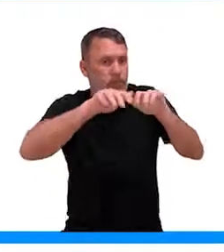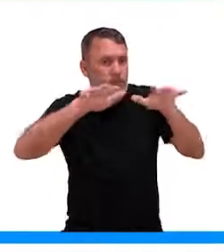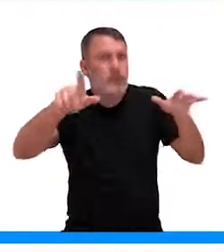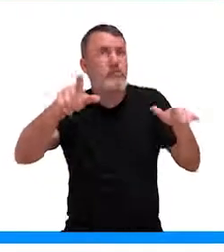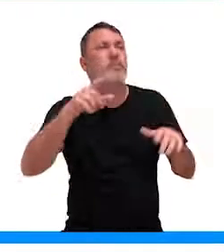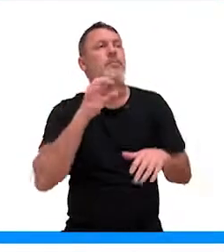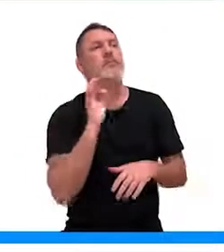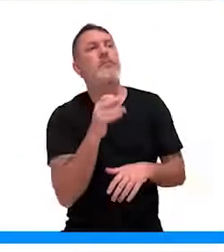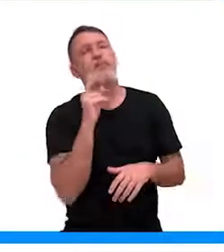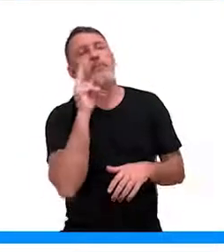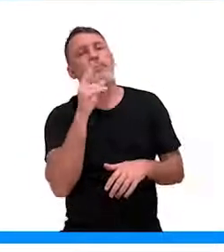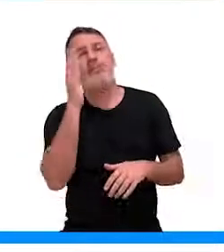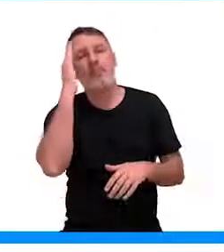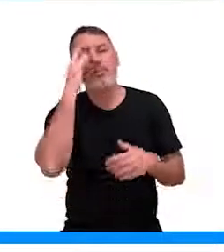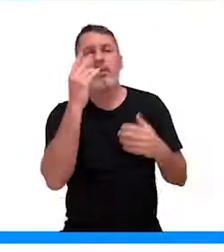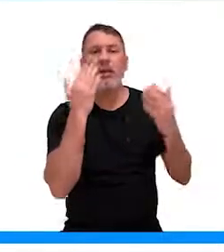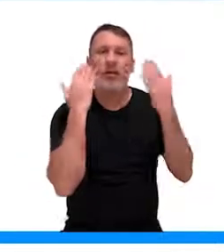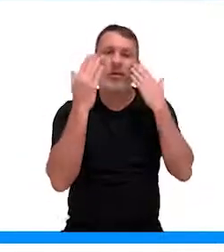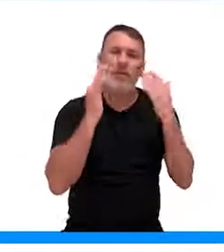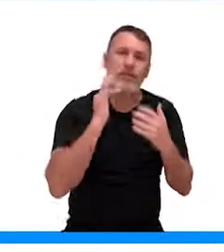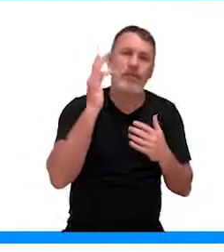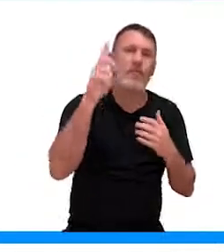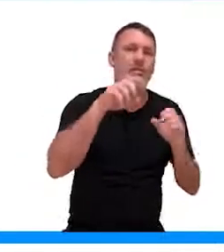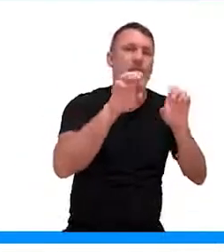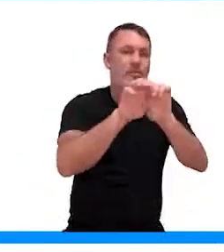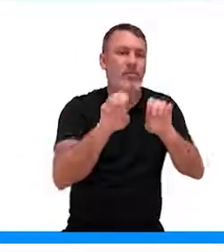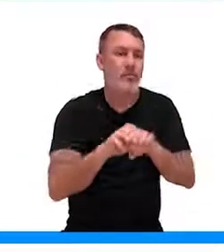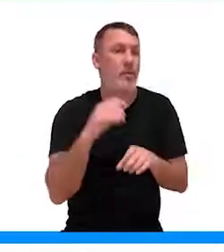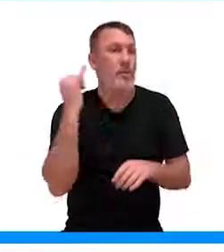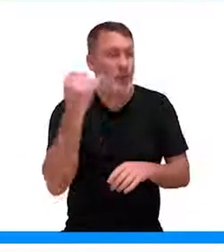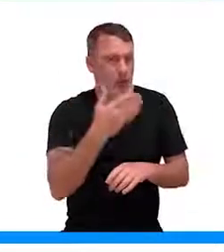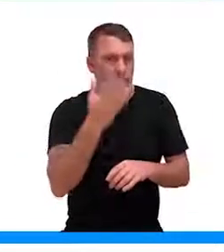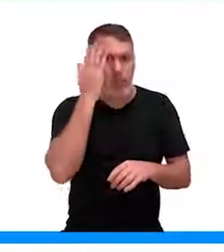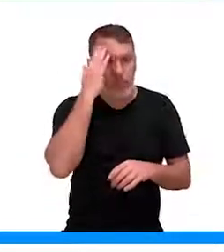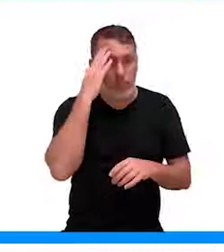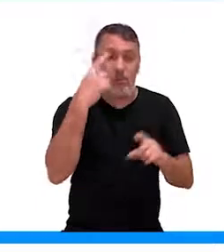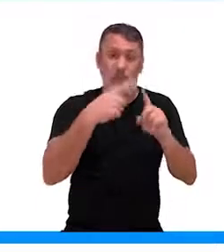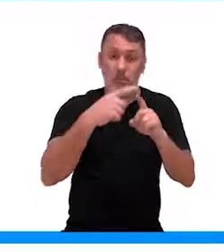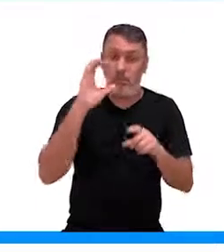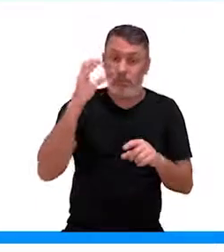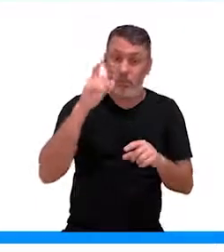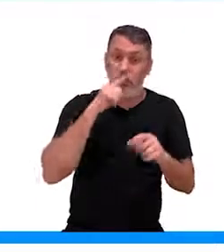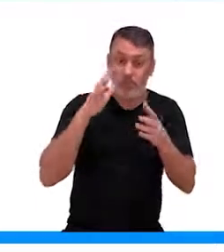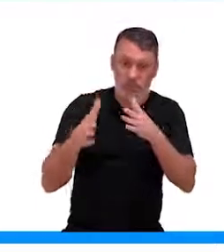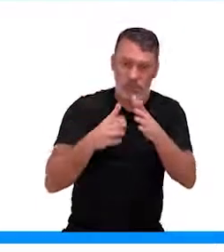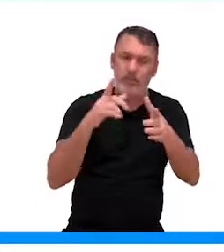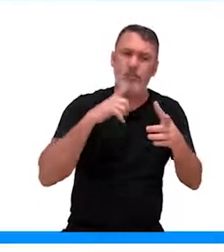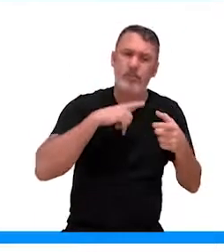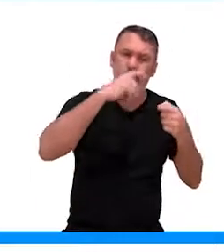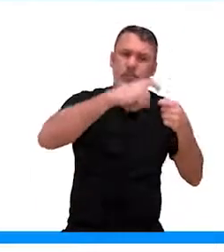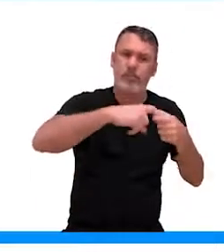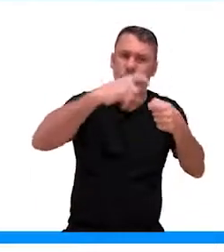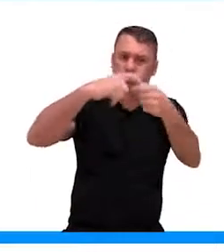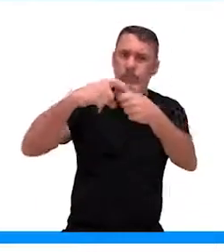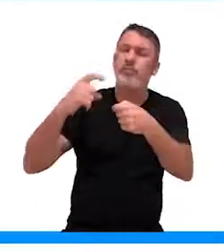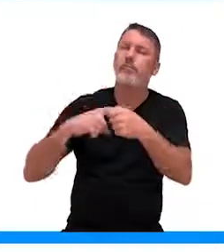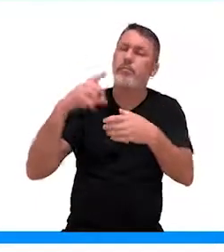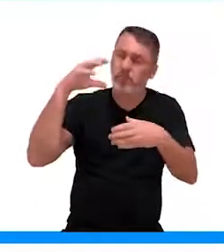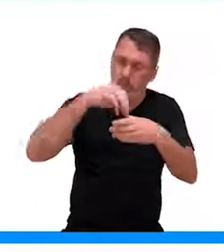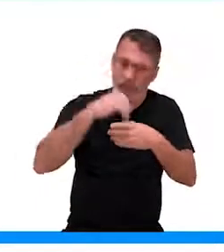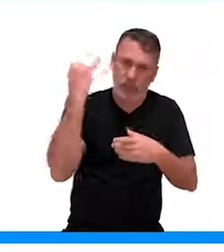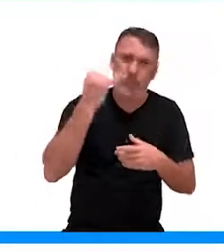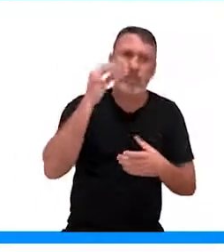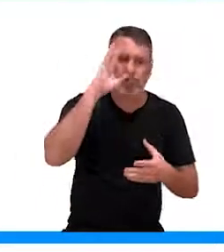vão te preparando para análise de discussões futuras? Importante, a ciência geográfica ela tem muitos vínculos, tudo bem, meus amores? Então